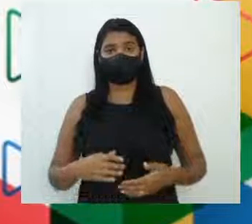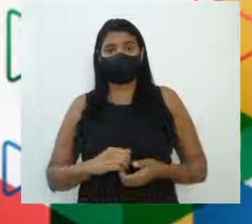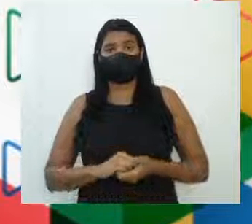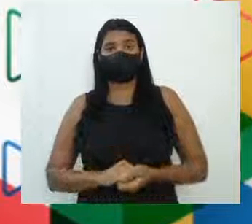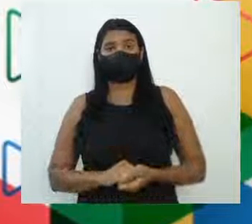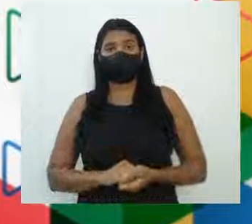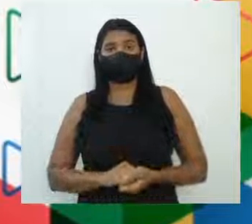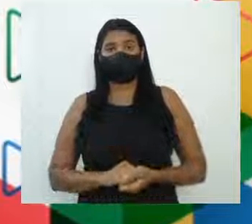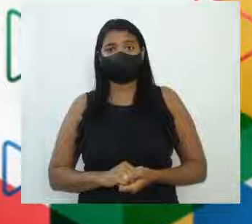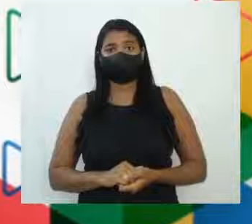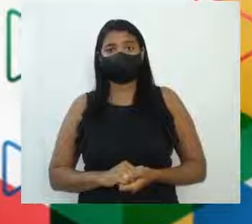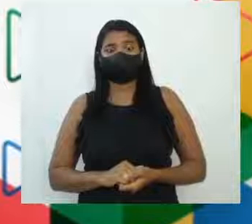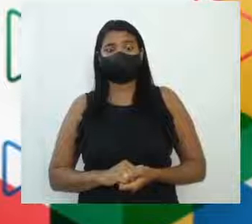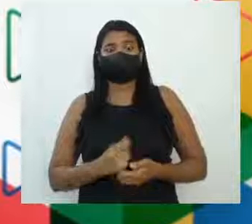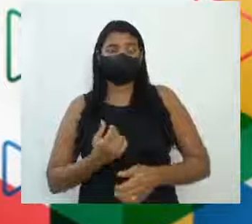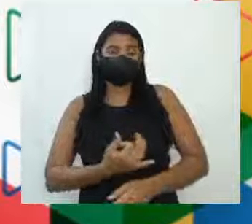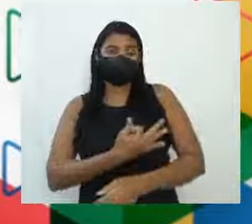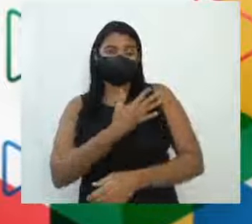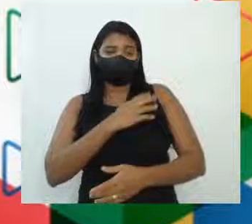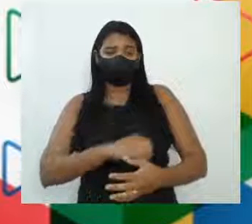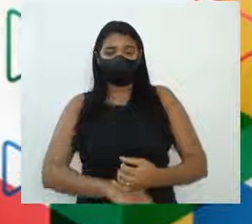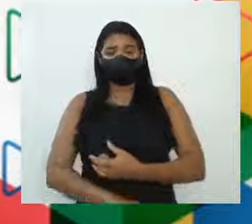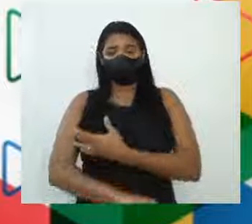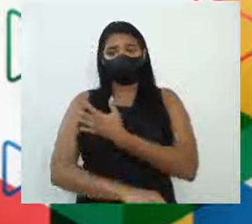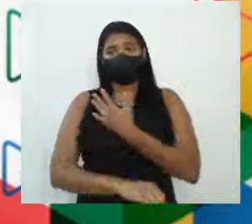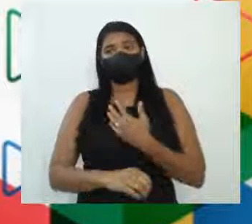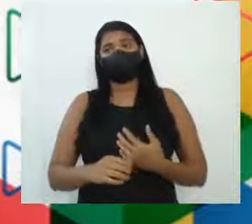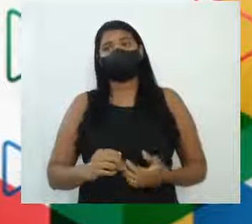em determinadas emoções.